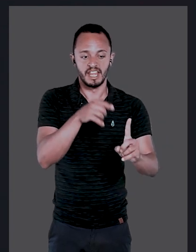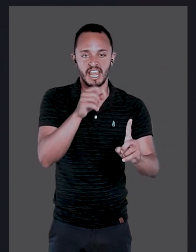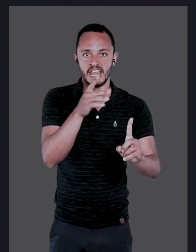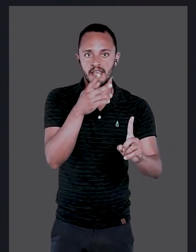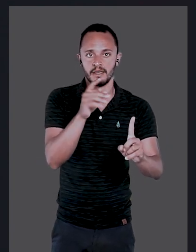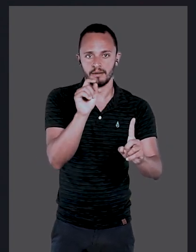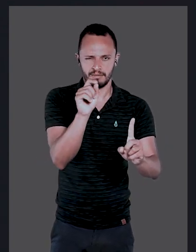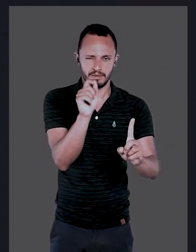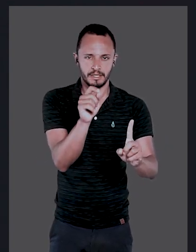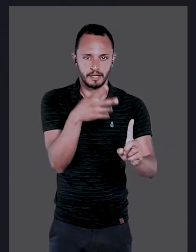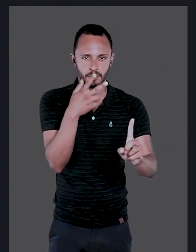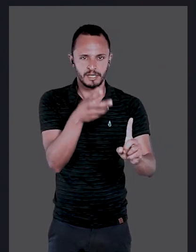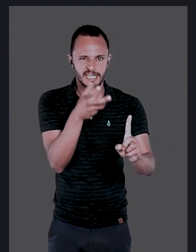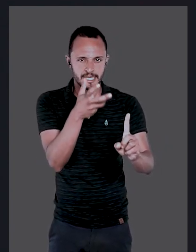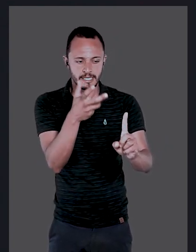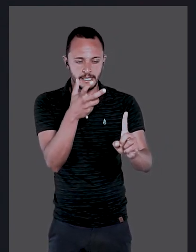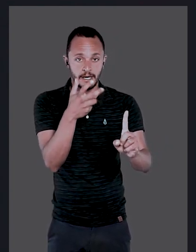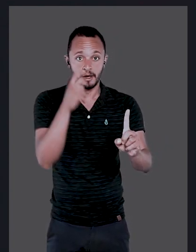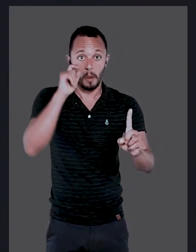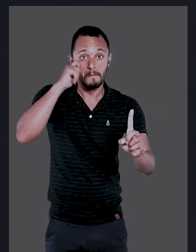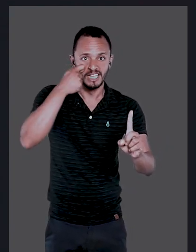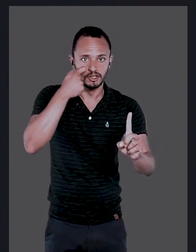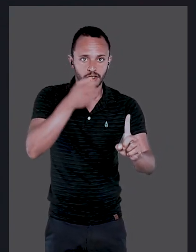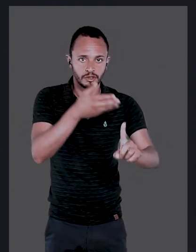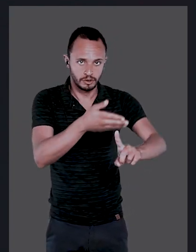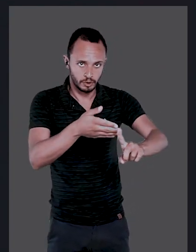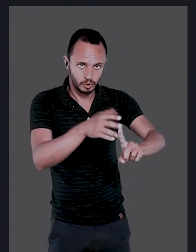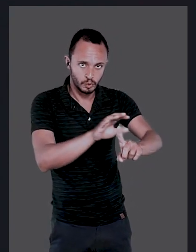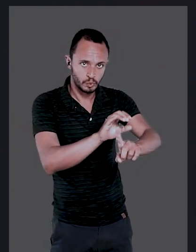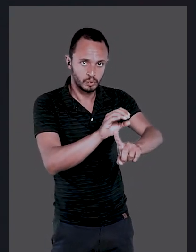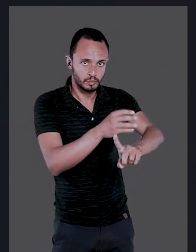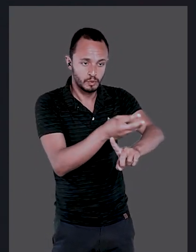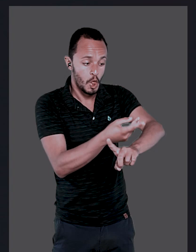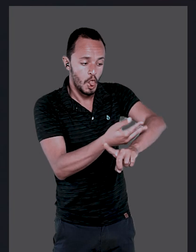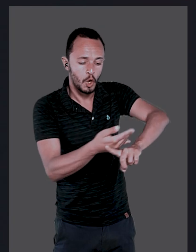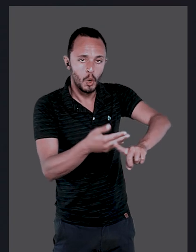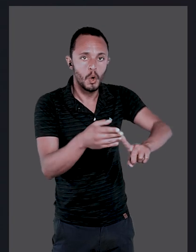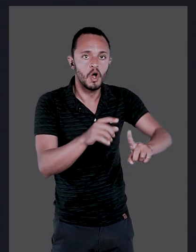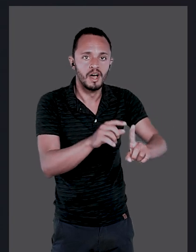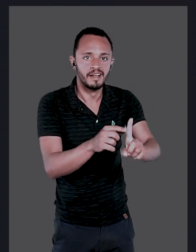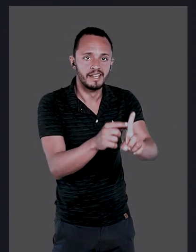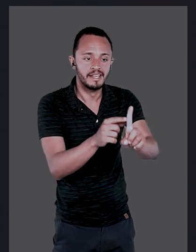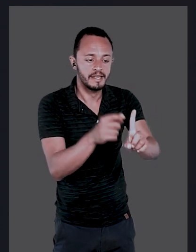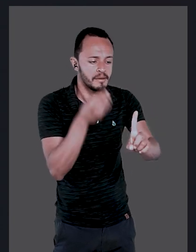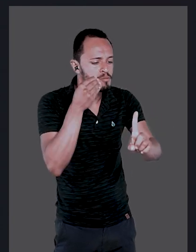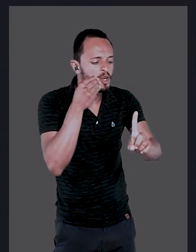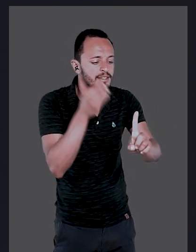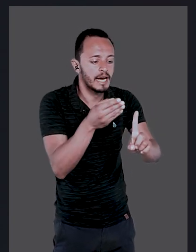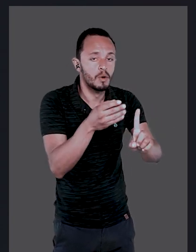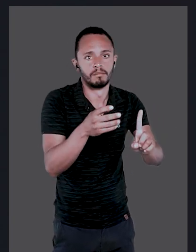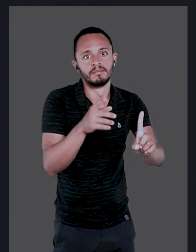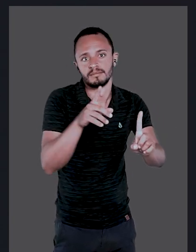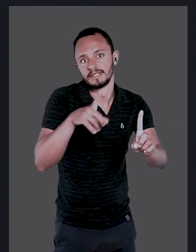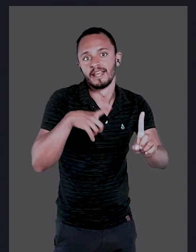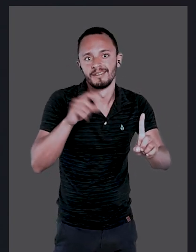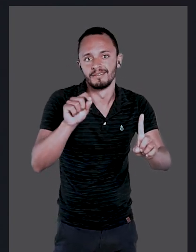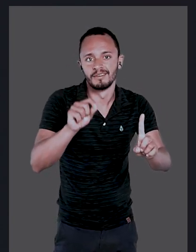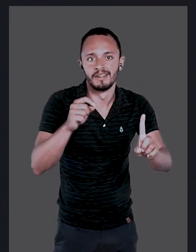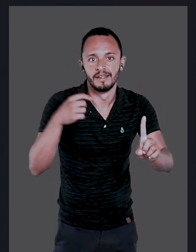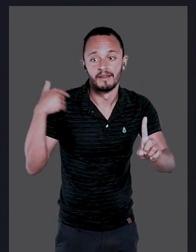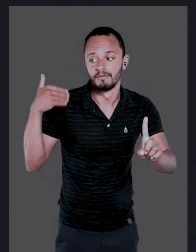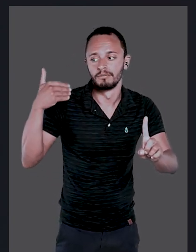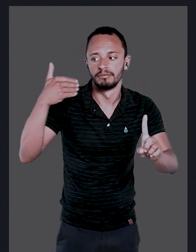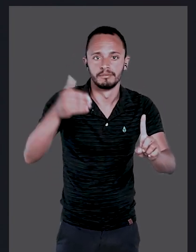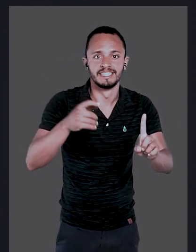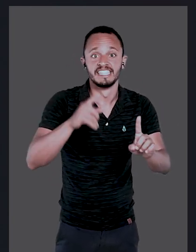fosse esse mestiço e que nos fizesse refletir acerca desse encontro que